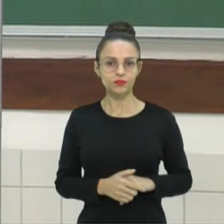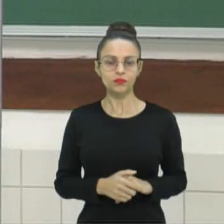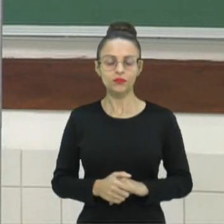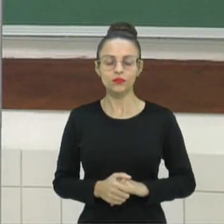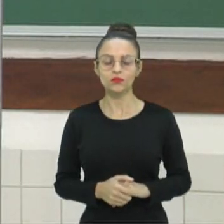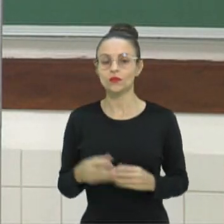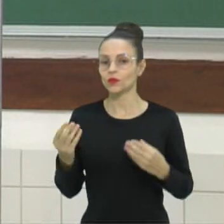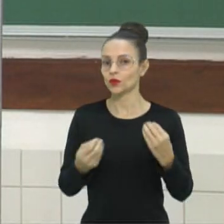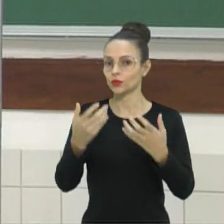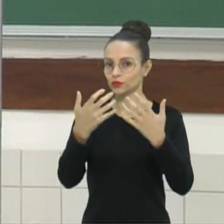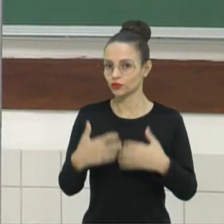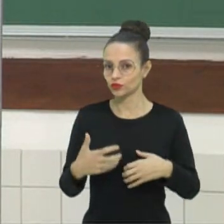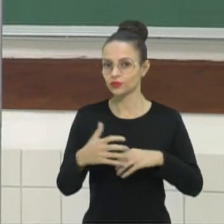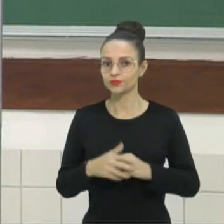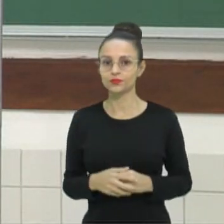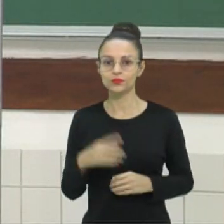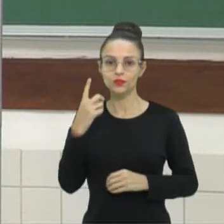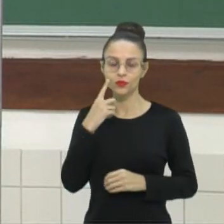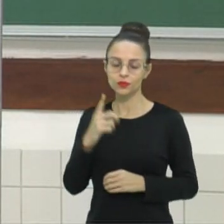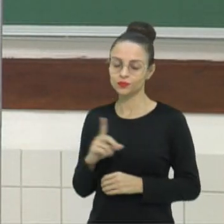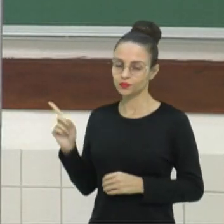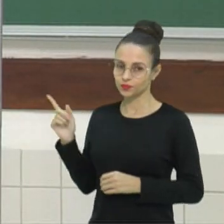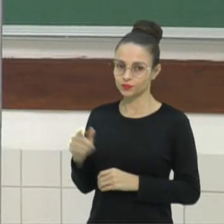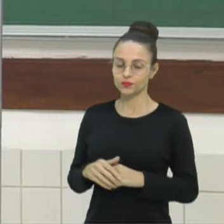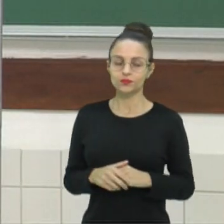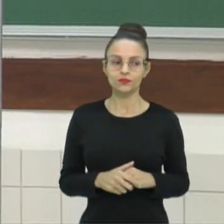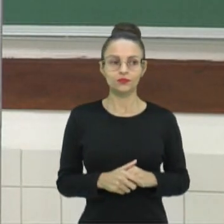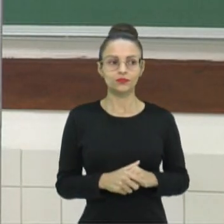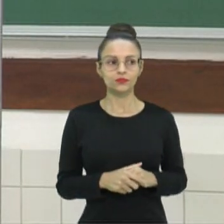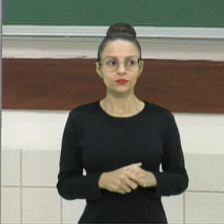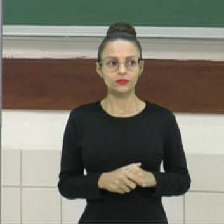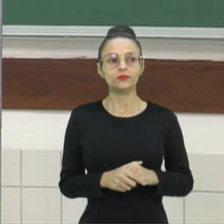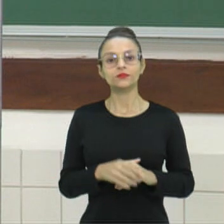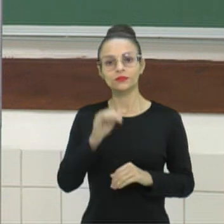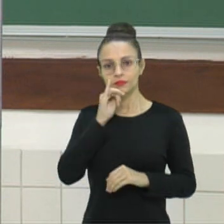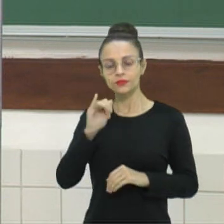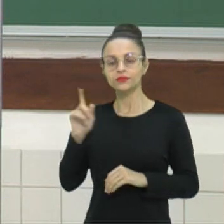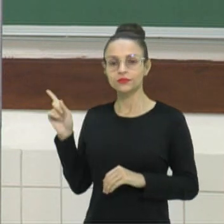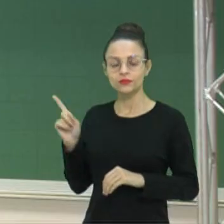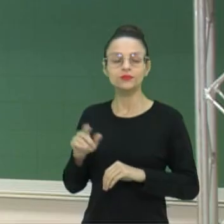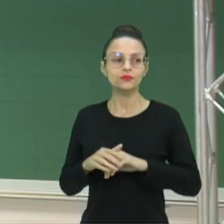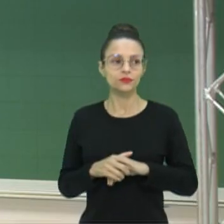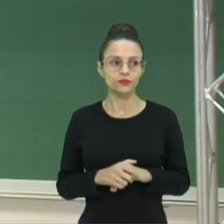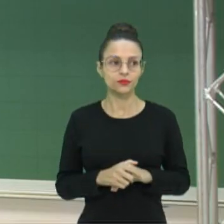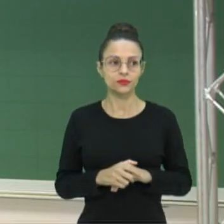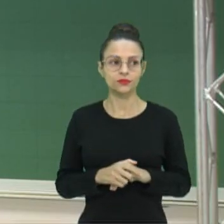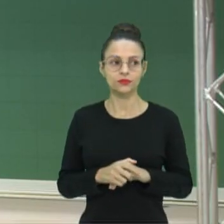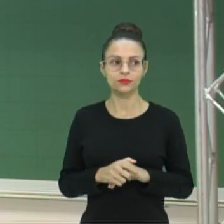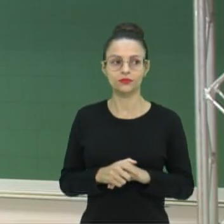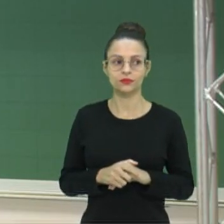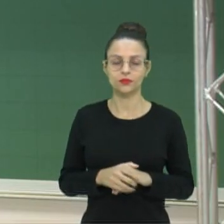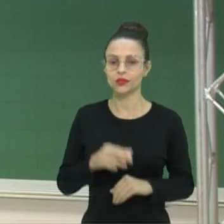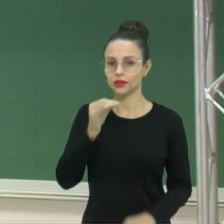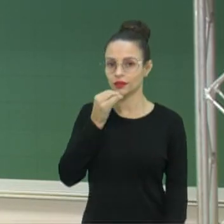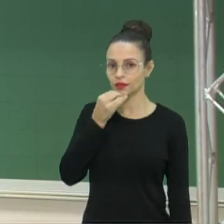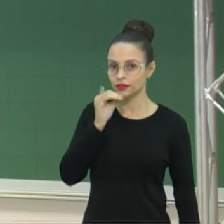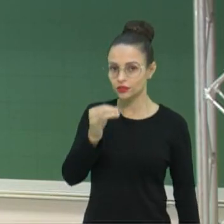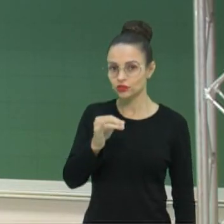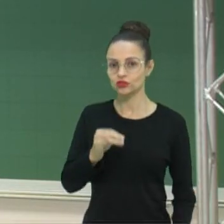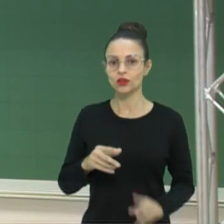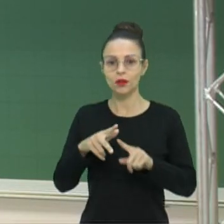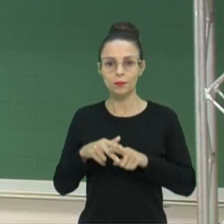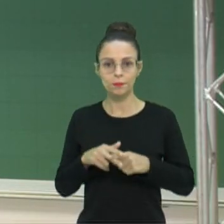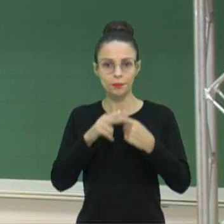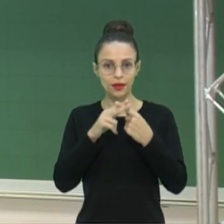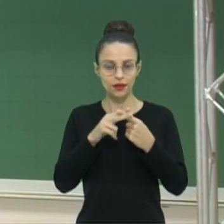vai funcionar? Nesse caso aqui, tá? Nesse caso, a nossa energia mecânica,